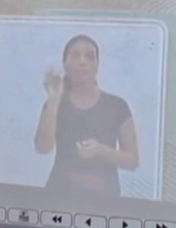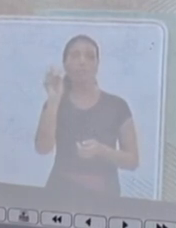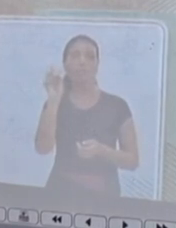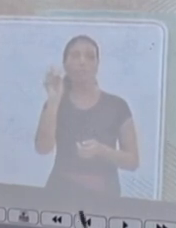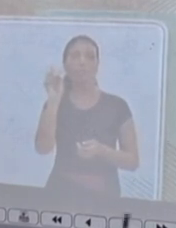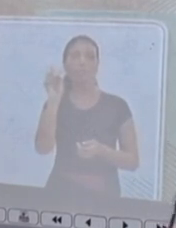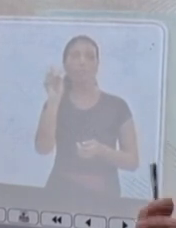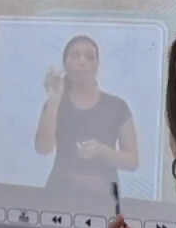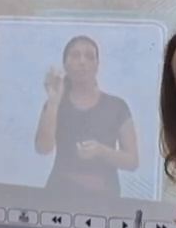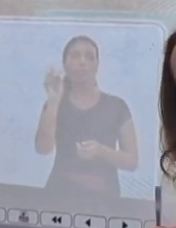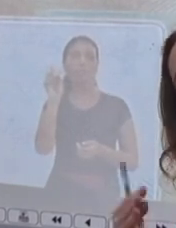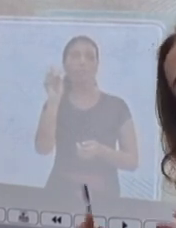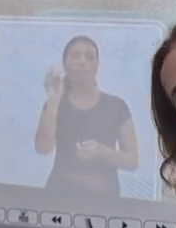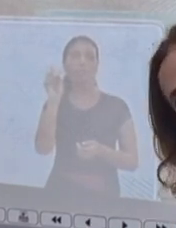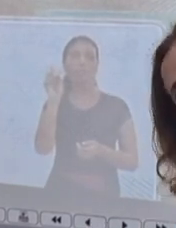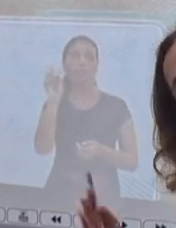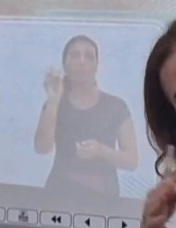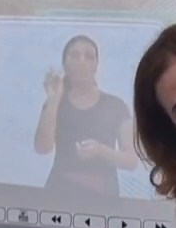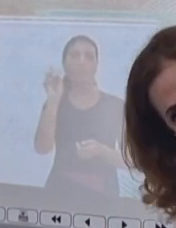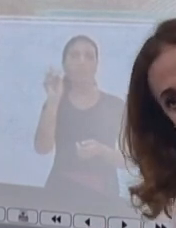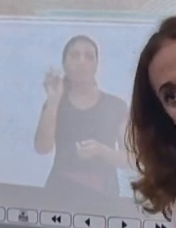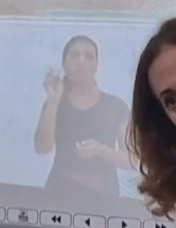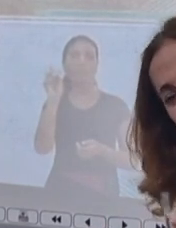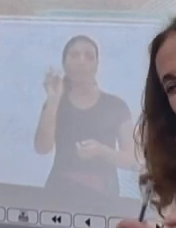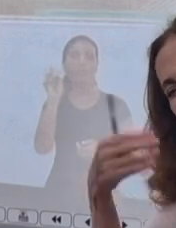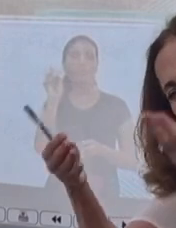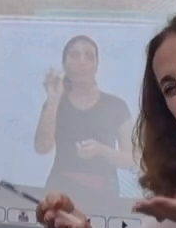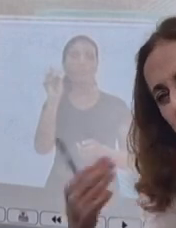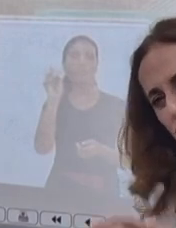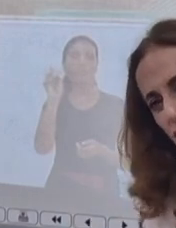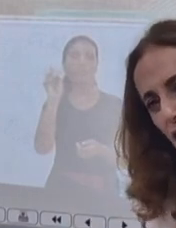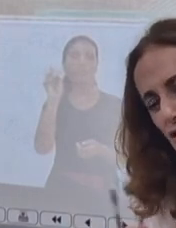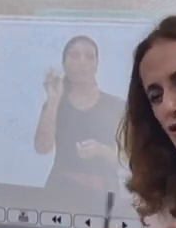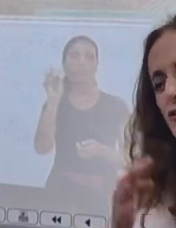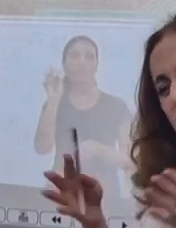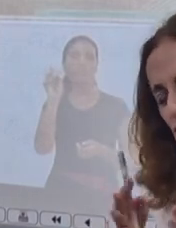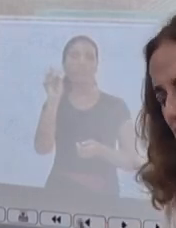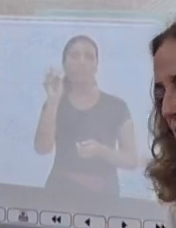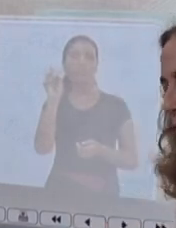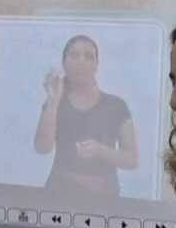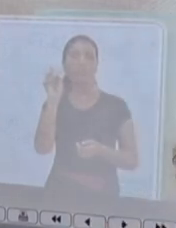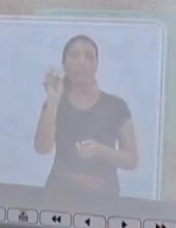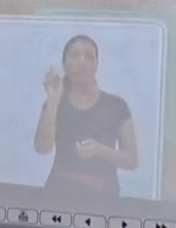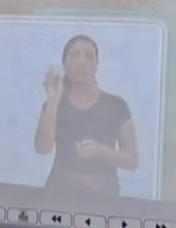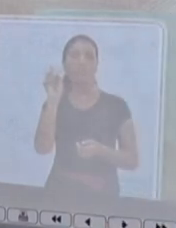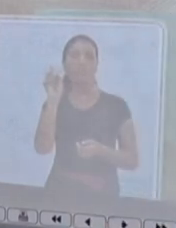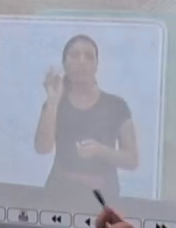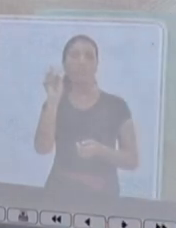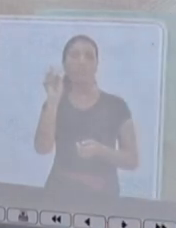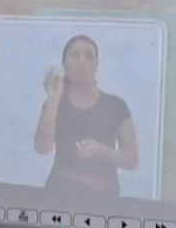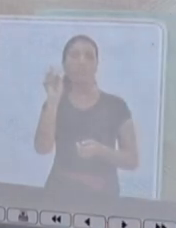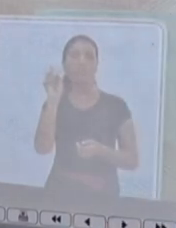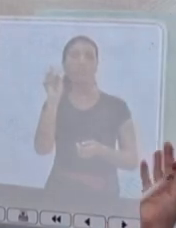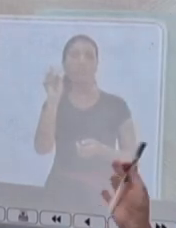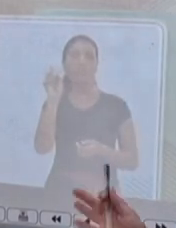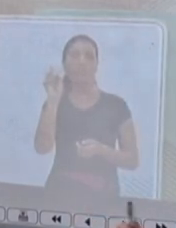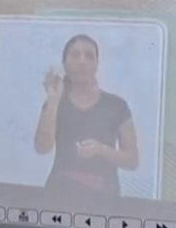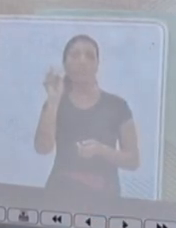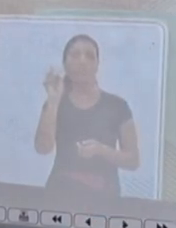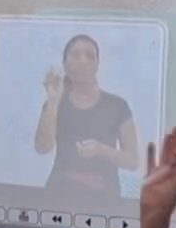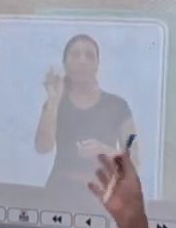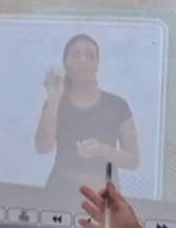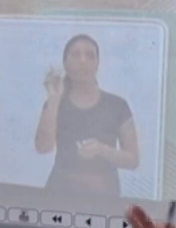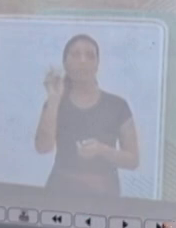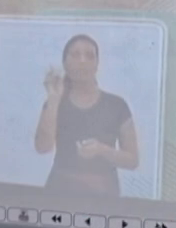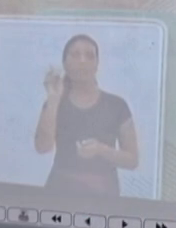era fisioterapeuta, era mais um trabalho terapêutico, mais artístico, mas mais terapêutico, muito artístico, vamos dizer. O Rogério dançava com ela, tinha